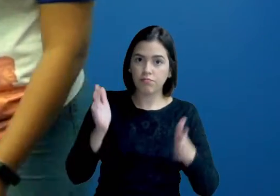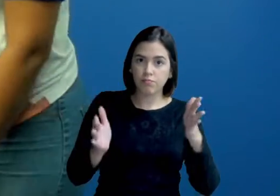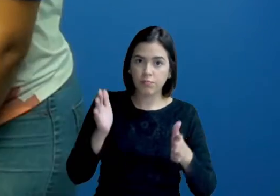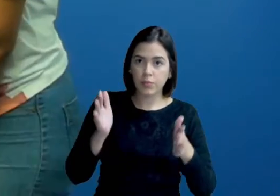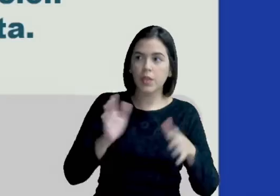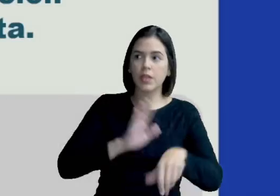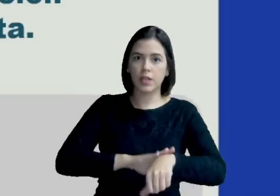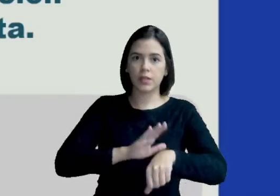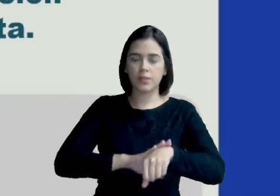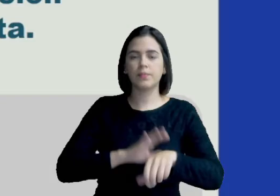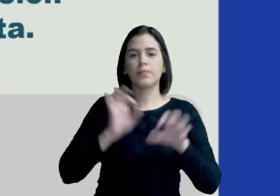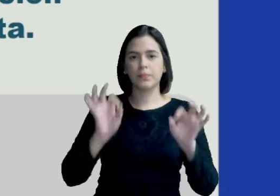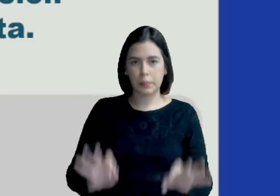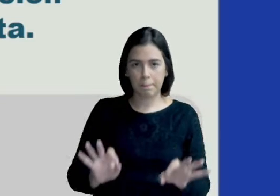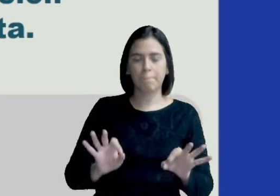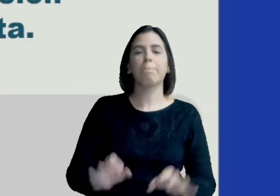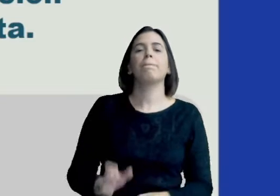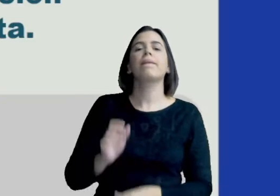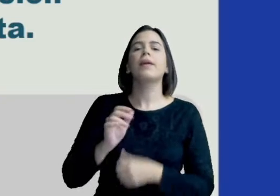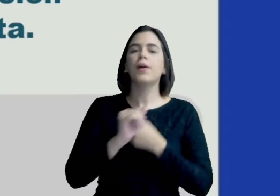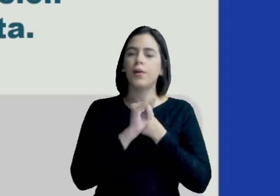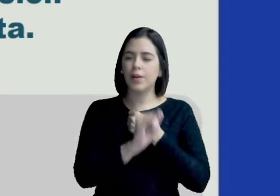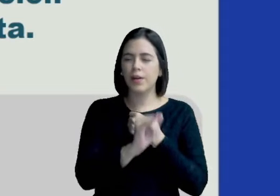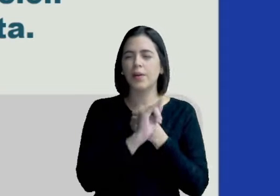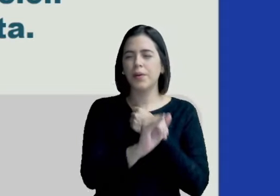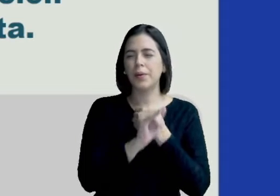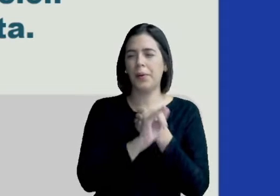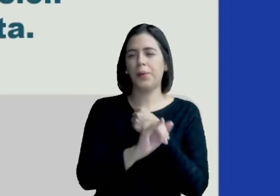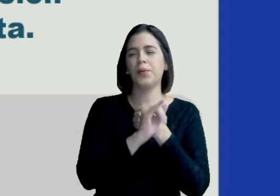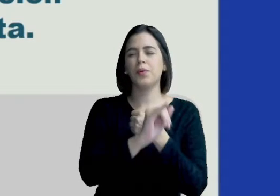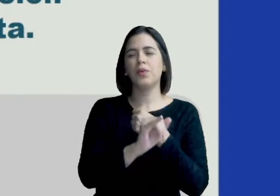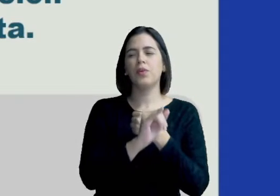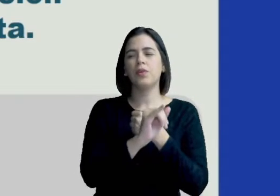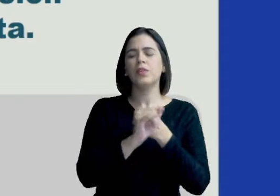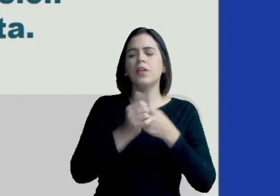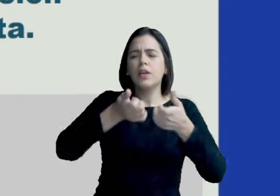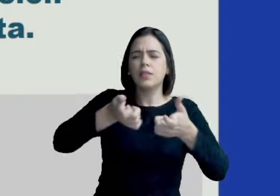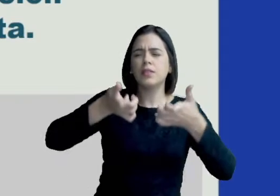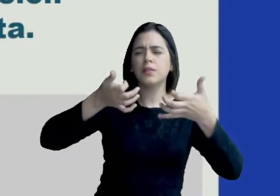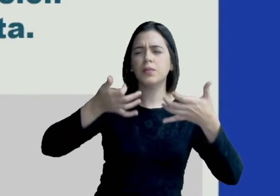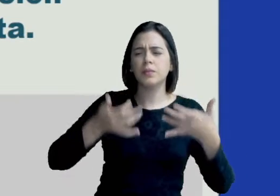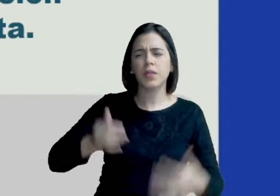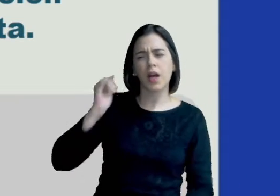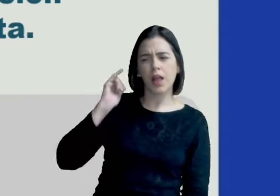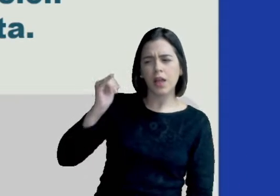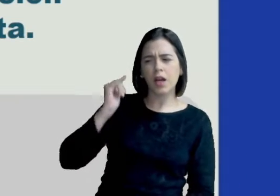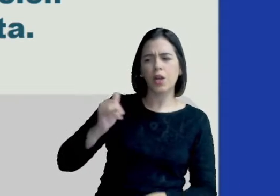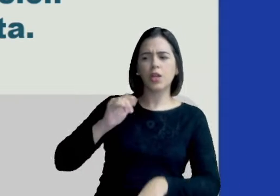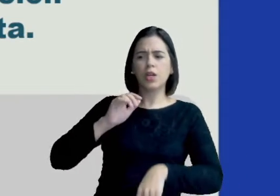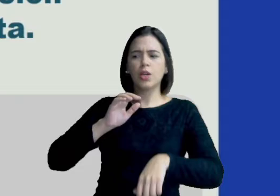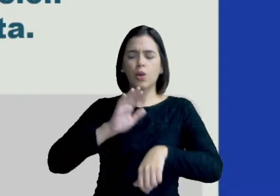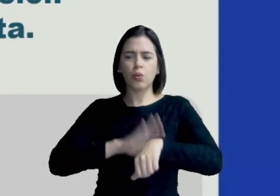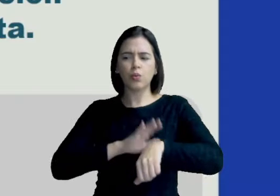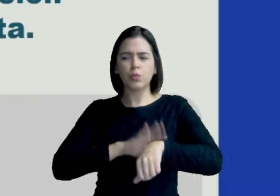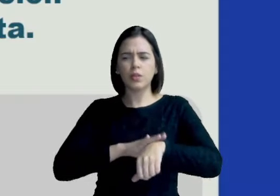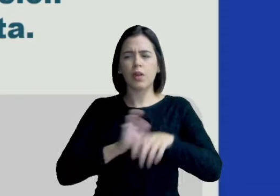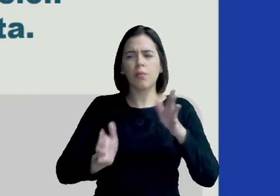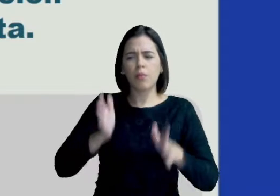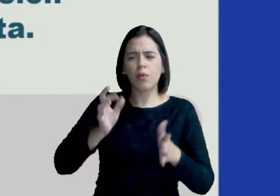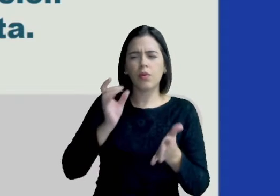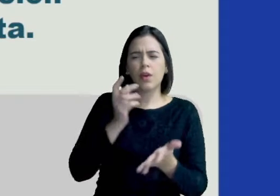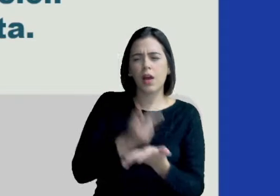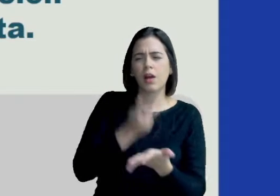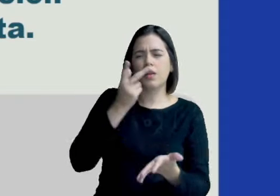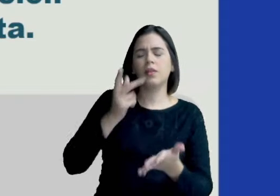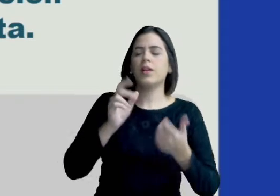certo? En una crónica, los hechos se narran según el orden temporal en que ocurrieron.